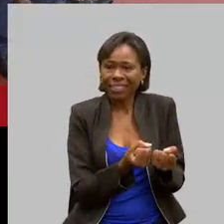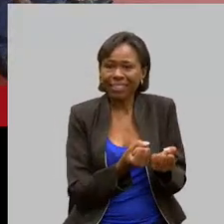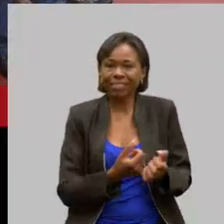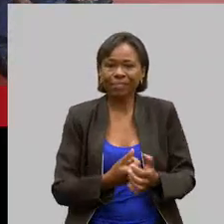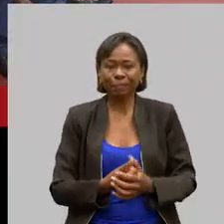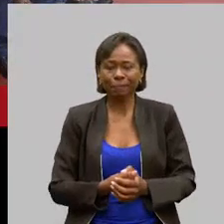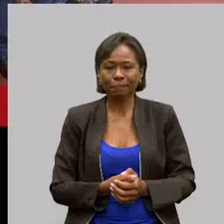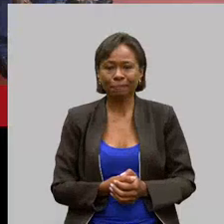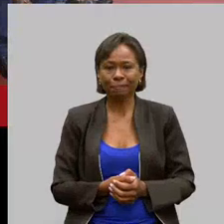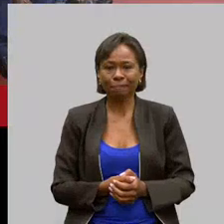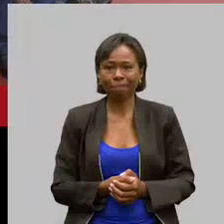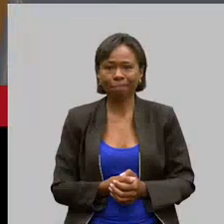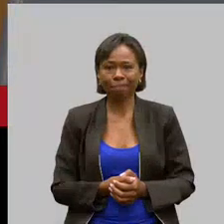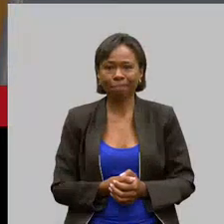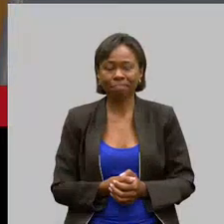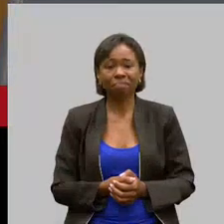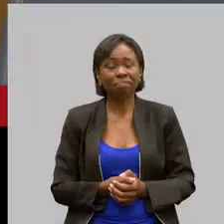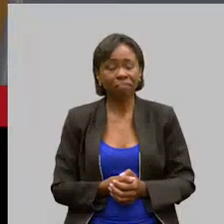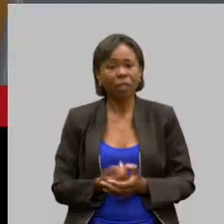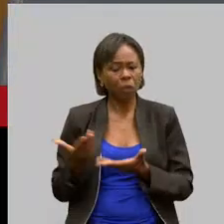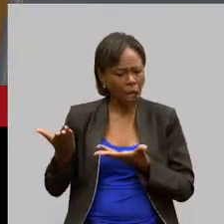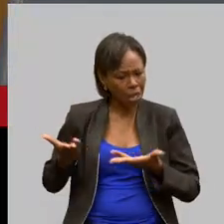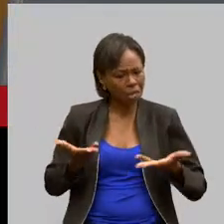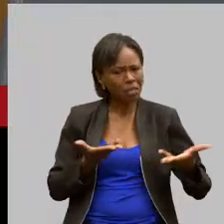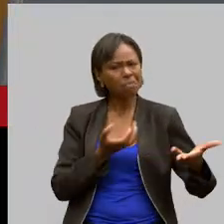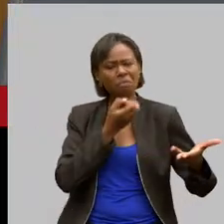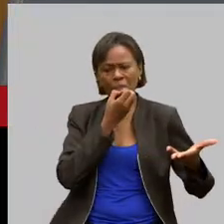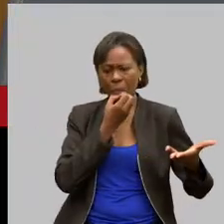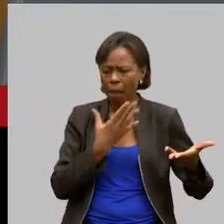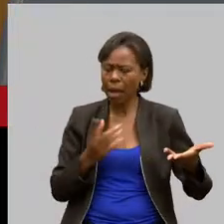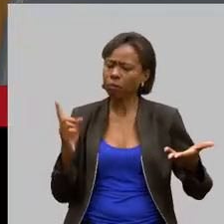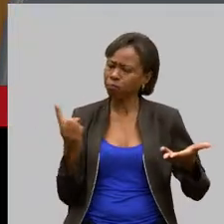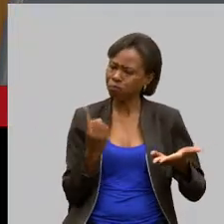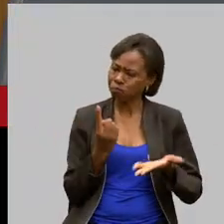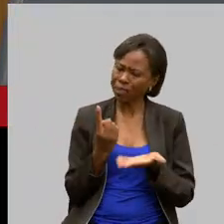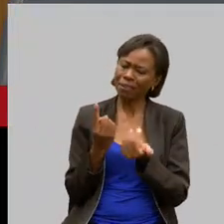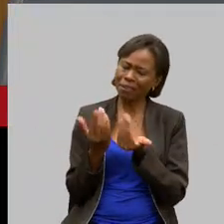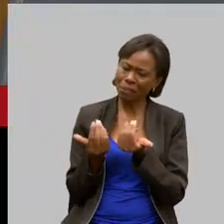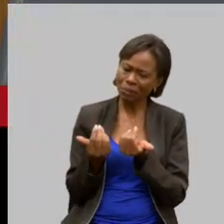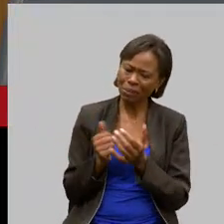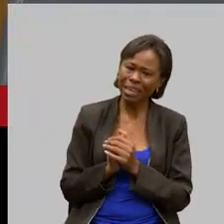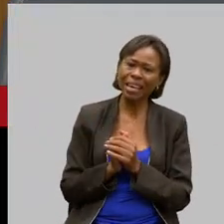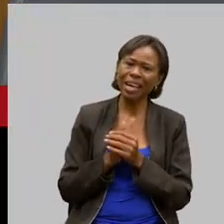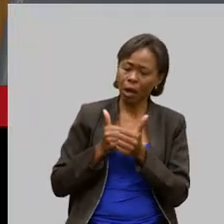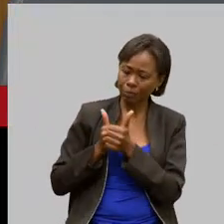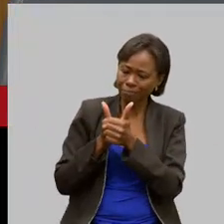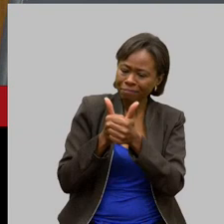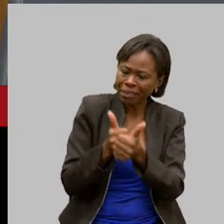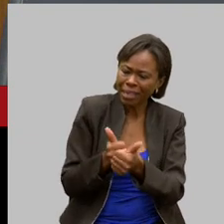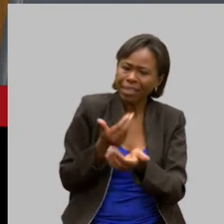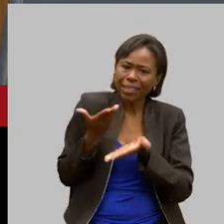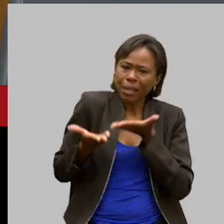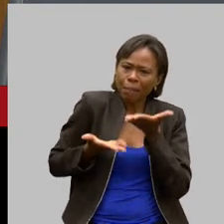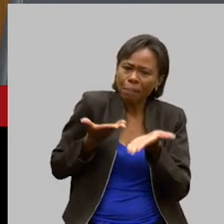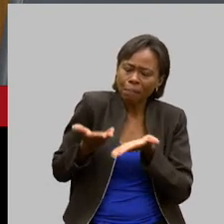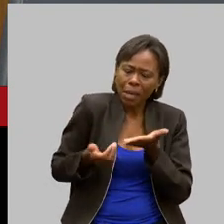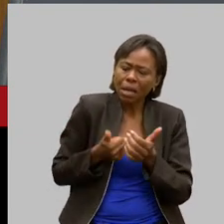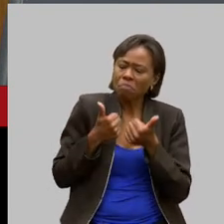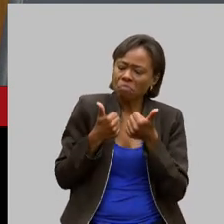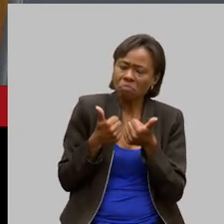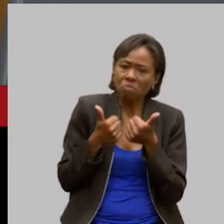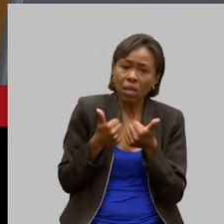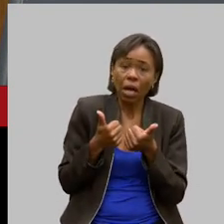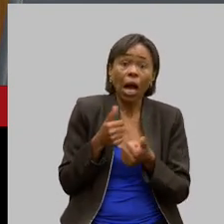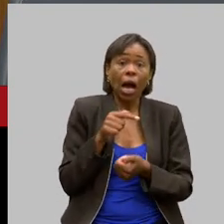recebido muito bem recebido recebeu o acompanhamento que ele precisava e quando veio o sim da